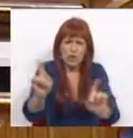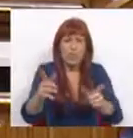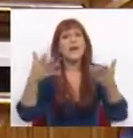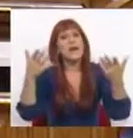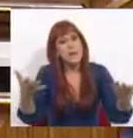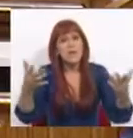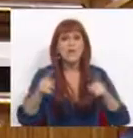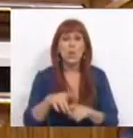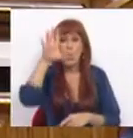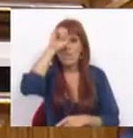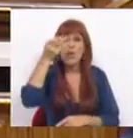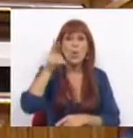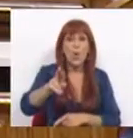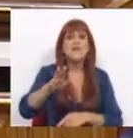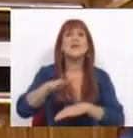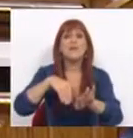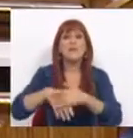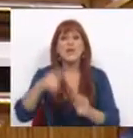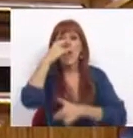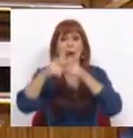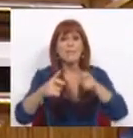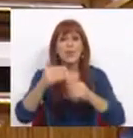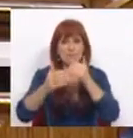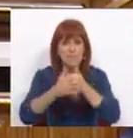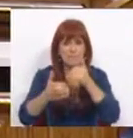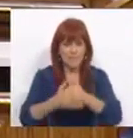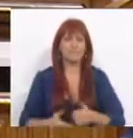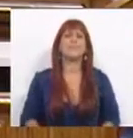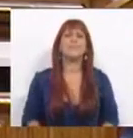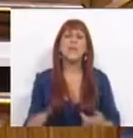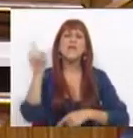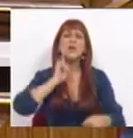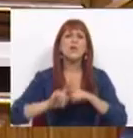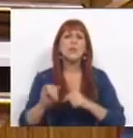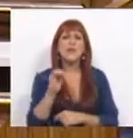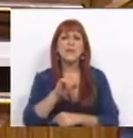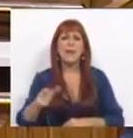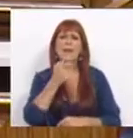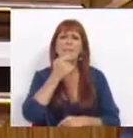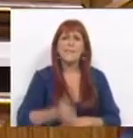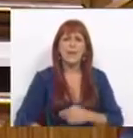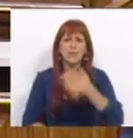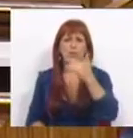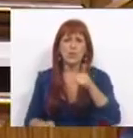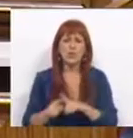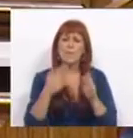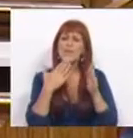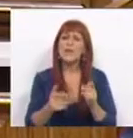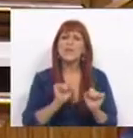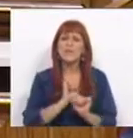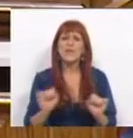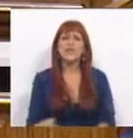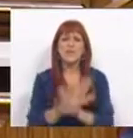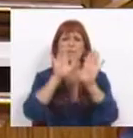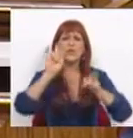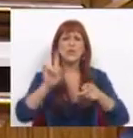isto que o governo anterior fez às pessoas idosas. Senhora Deputada Isabel Garriça Neto, o meu pedido de esclarecimento tem a